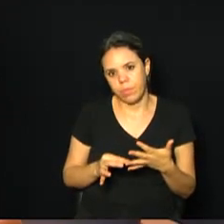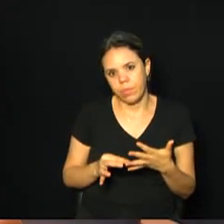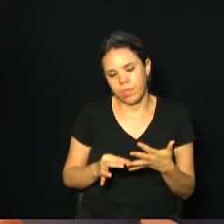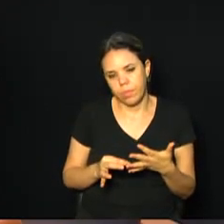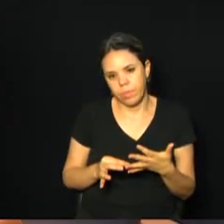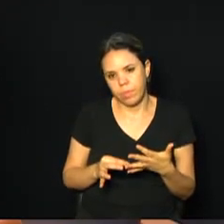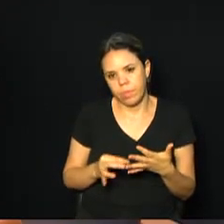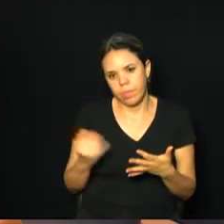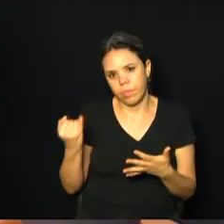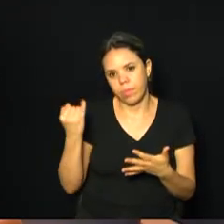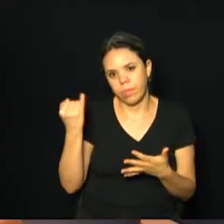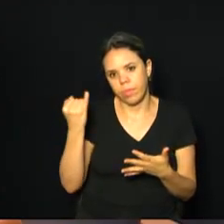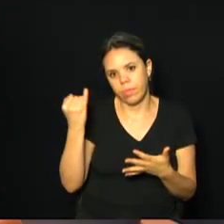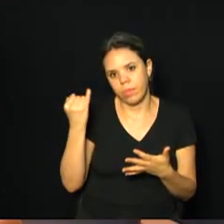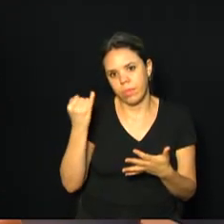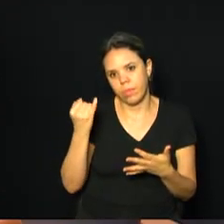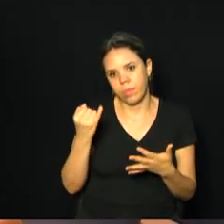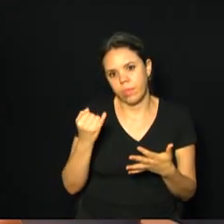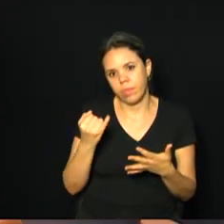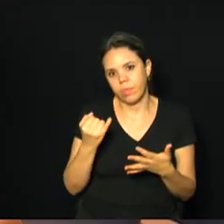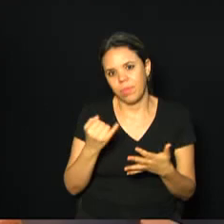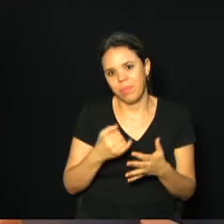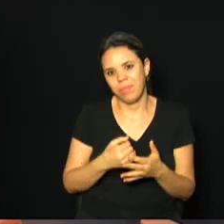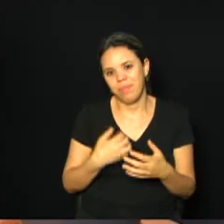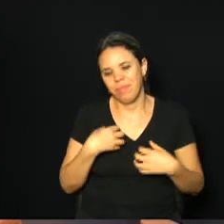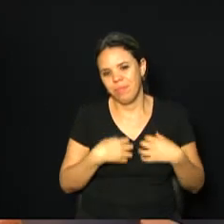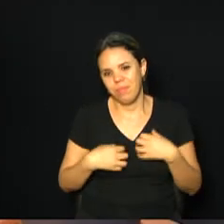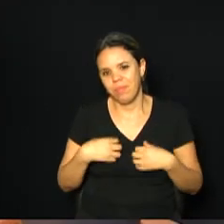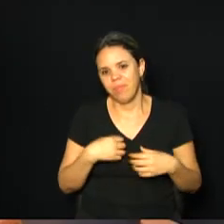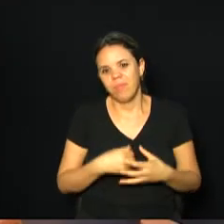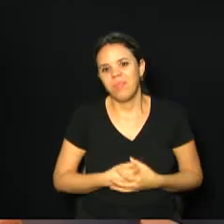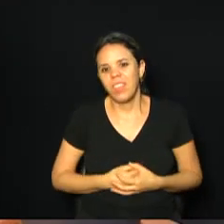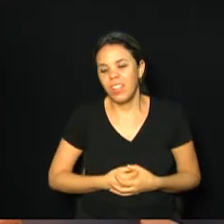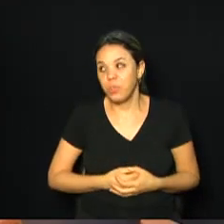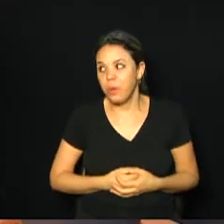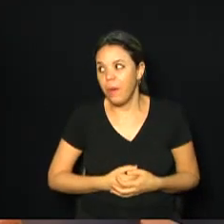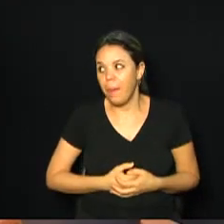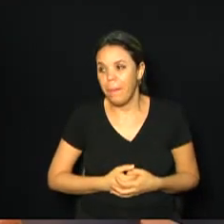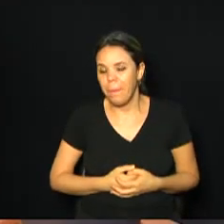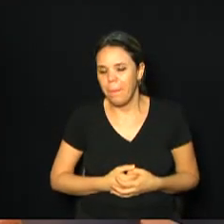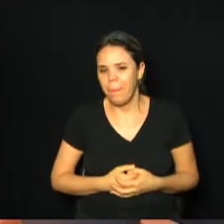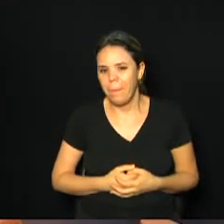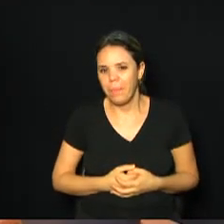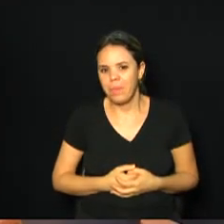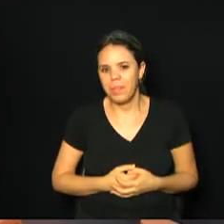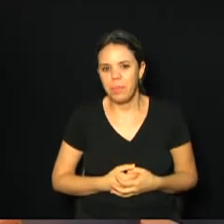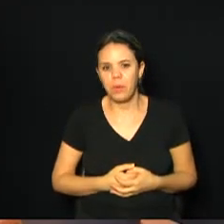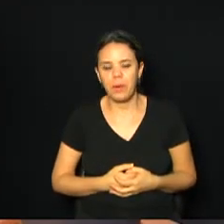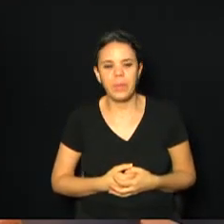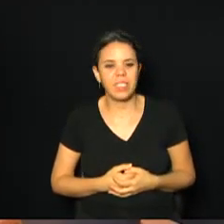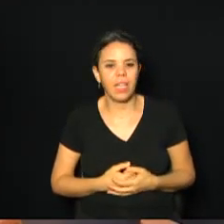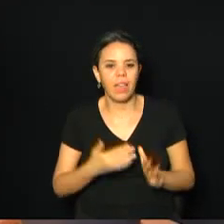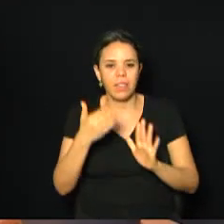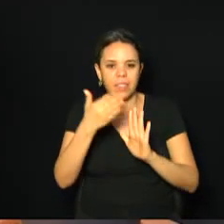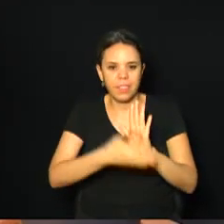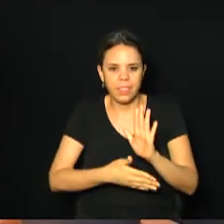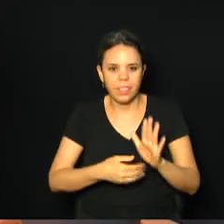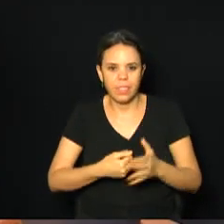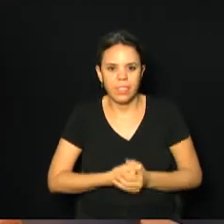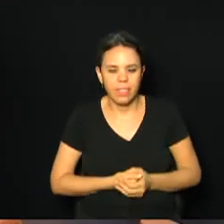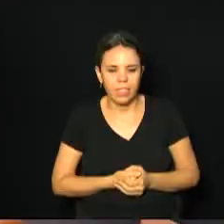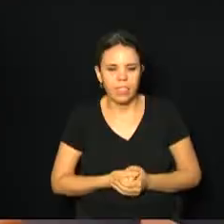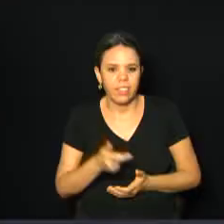dessa tua importunação, desse incômodo que você está tendo, pega todas as provas e, através da lei,